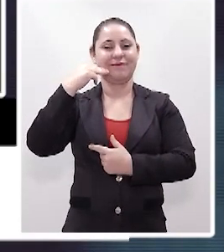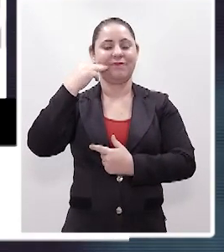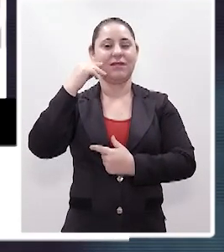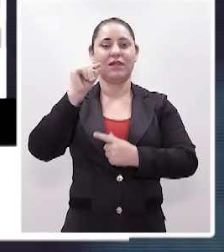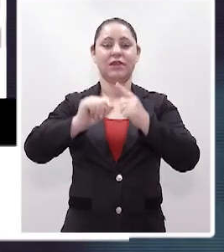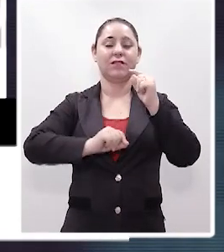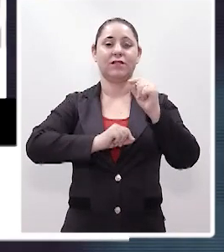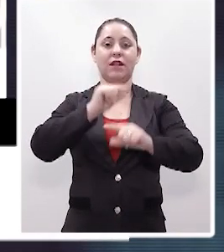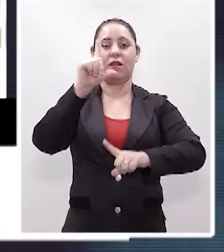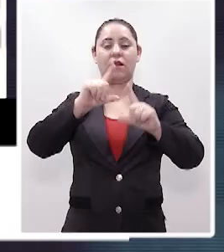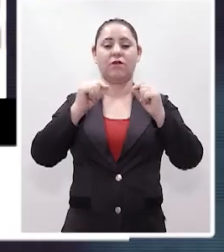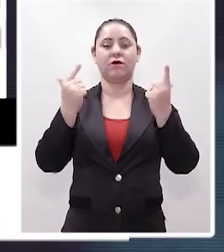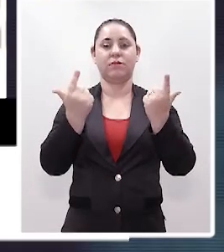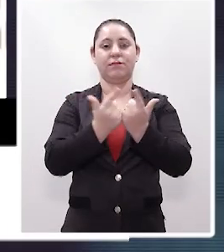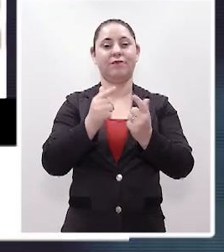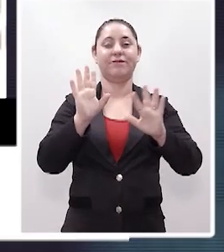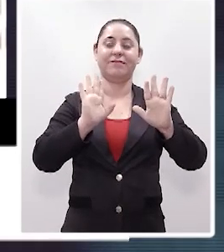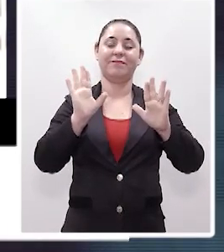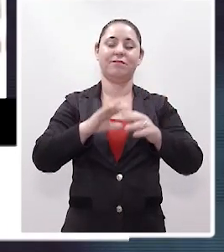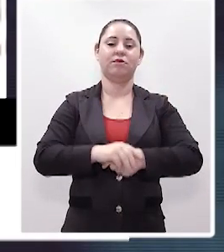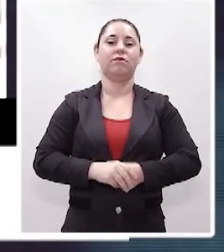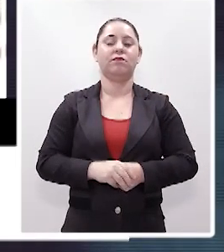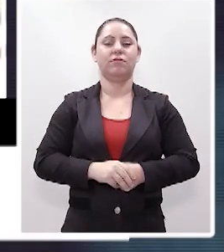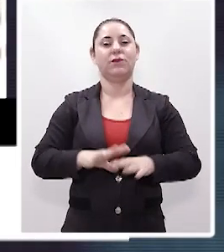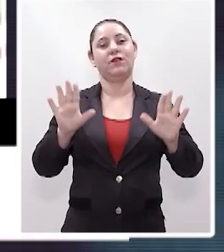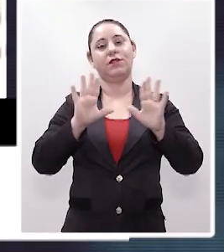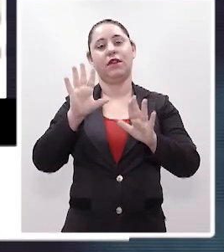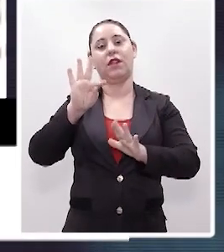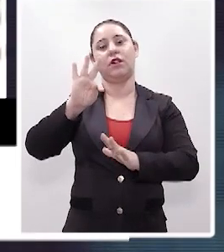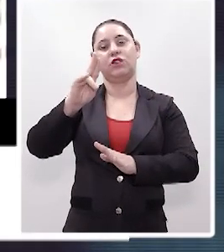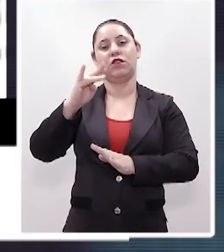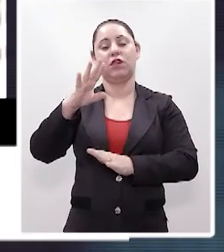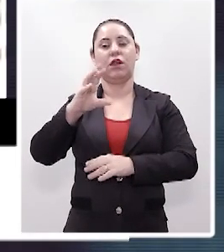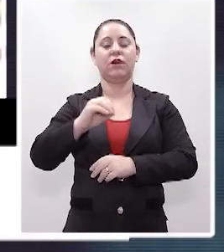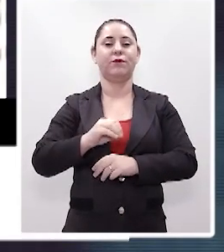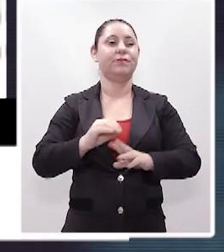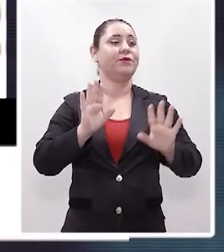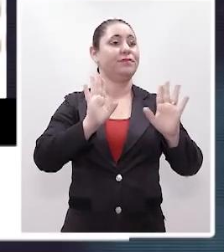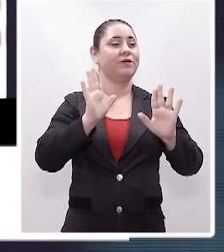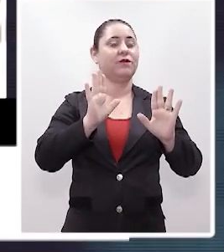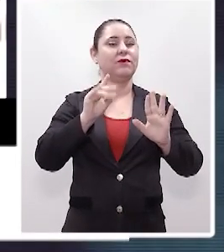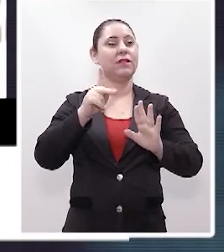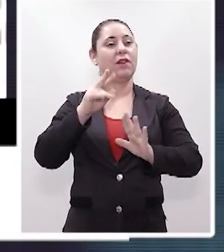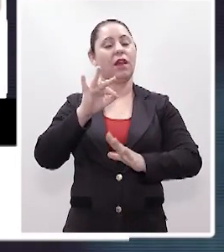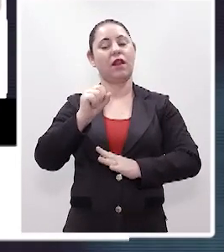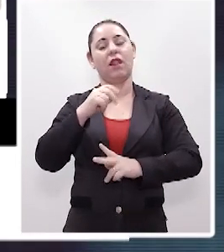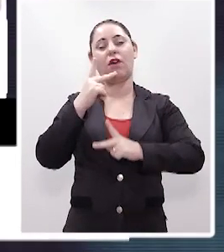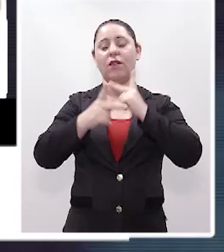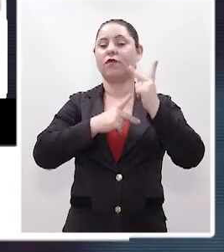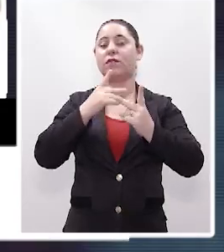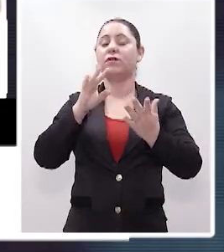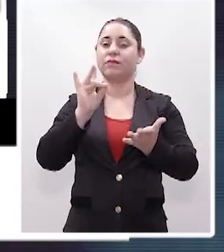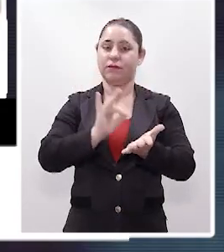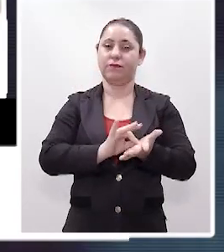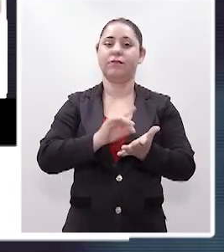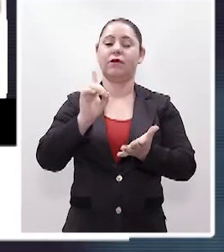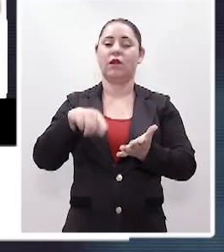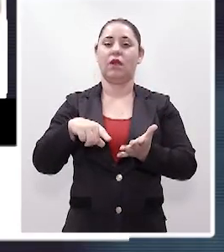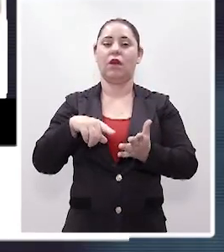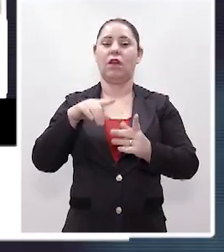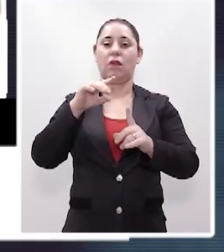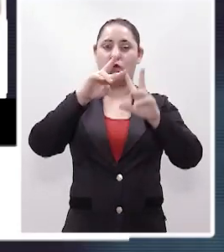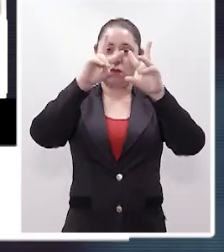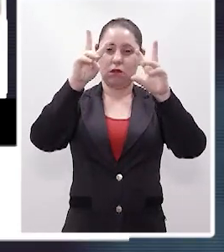da TV Assembleia. Oi, Maritê, tudo bem? Oi, Tiago. Oi, Karine. Então, é o que a Karine disse, né? É um tema